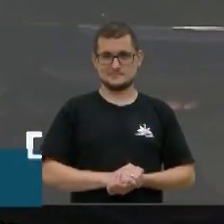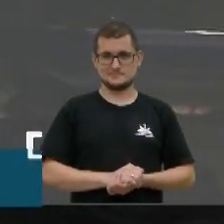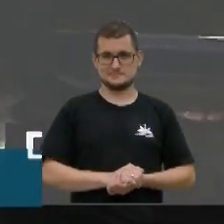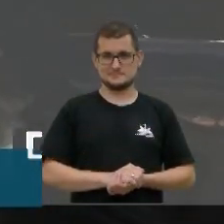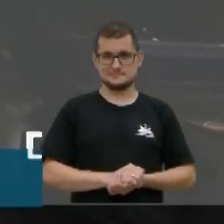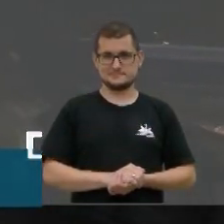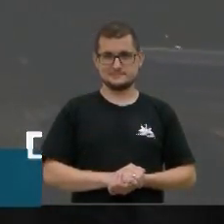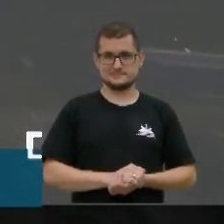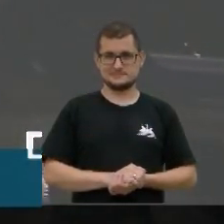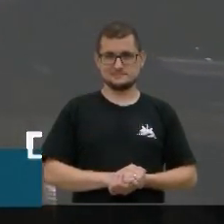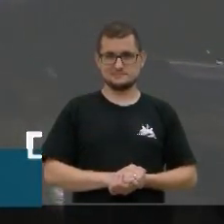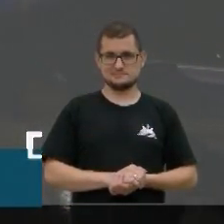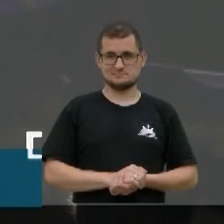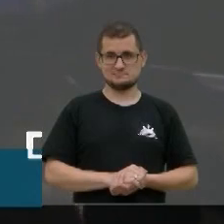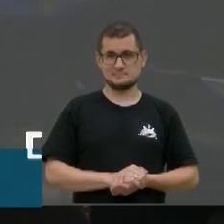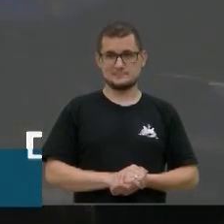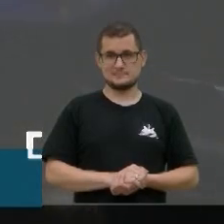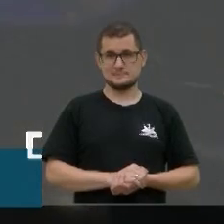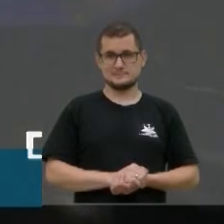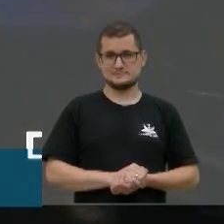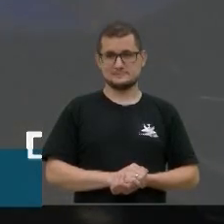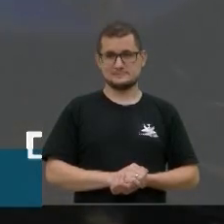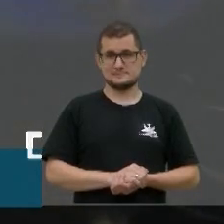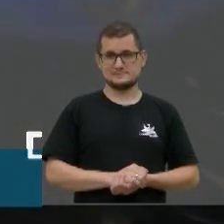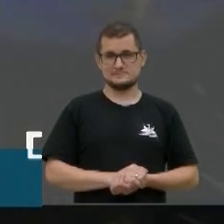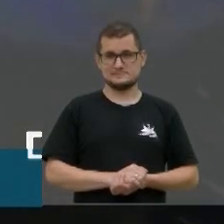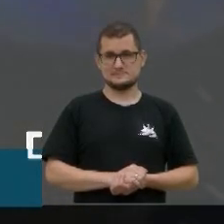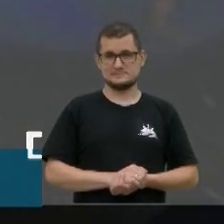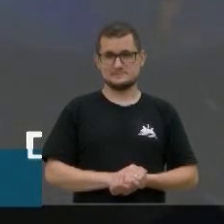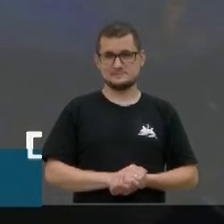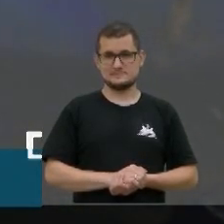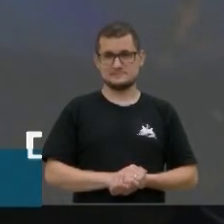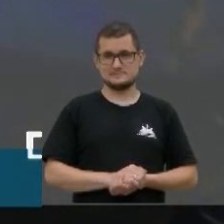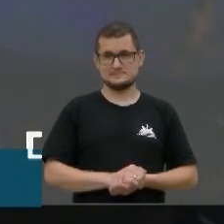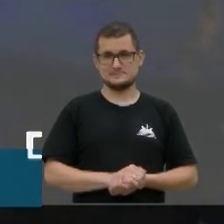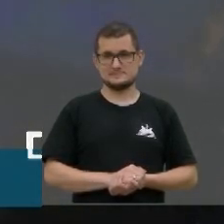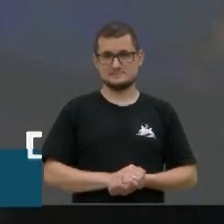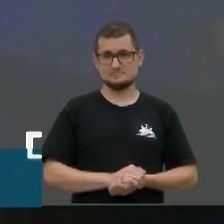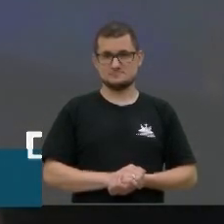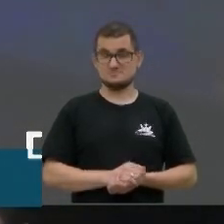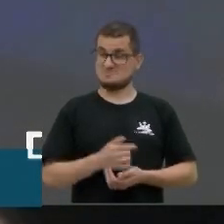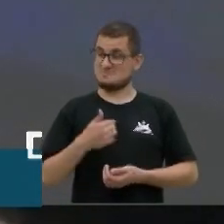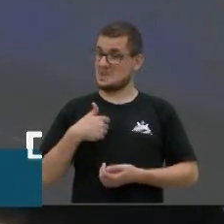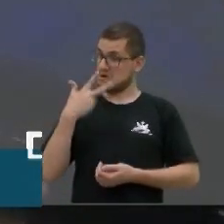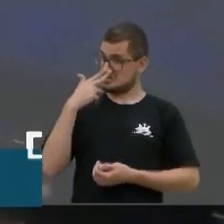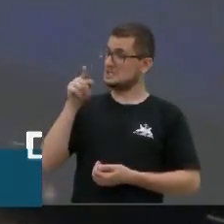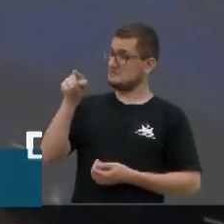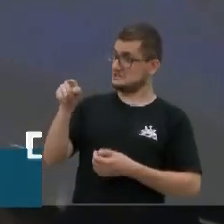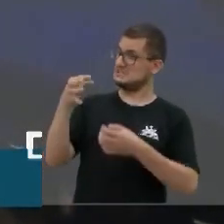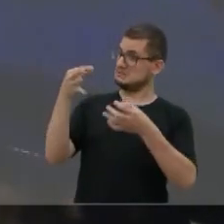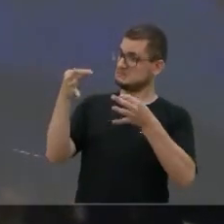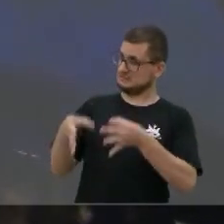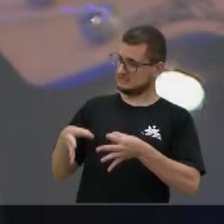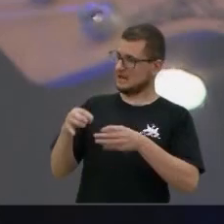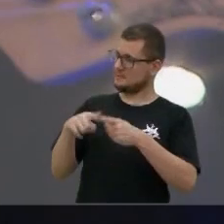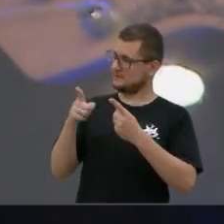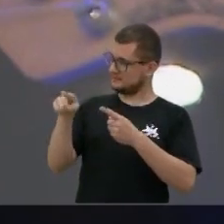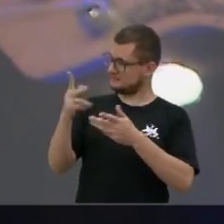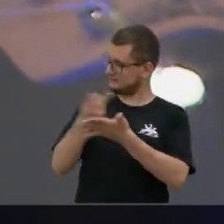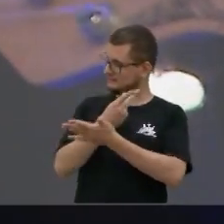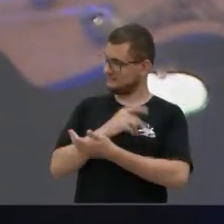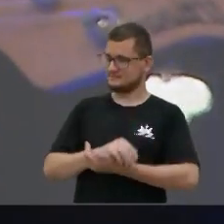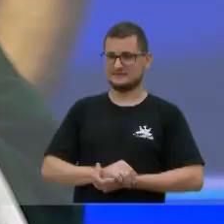Para. É. Eu achei que você ia acertar. Eu quis fazer um teste. Quase.